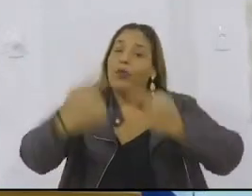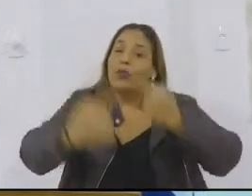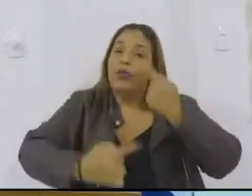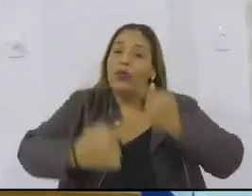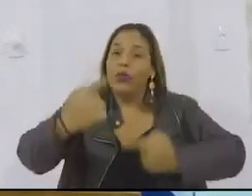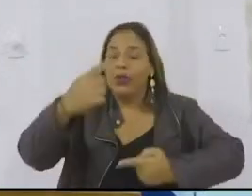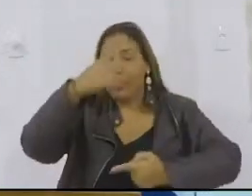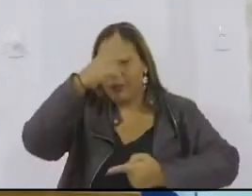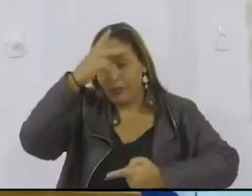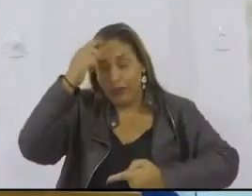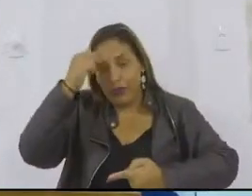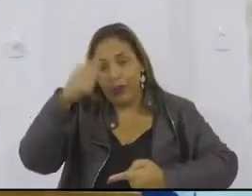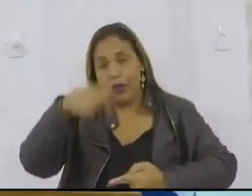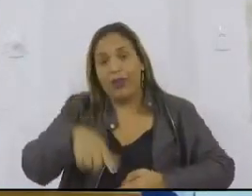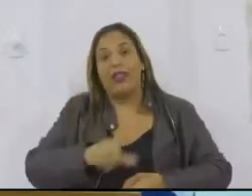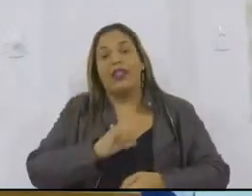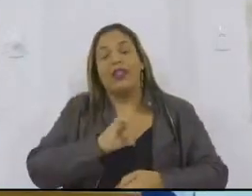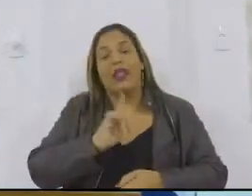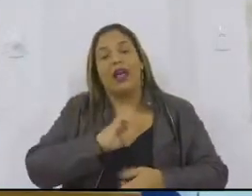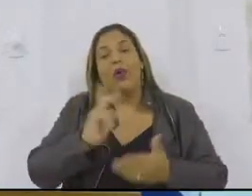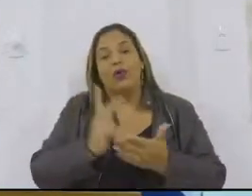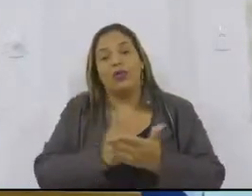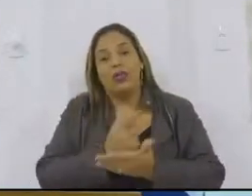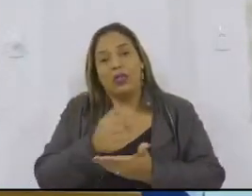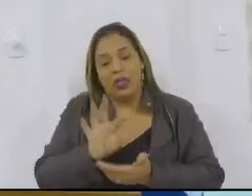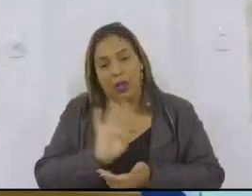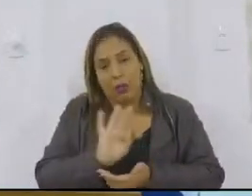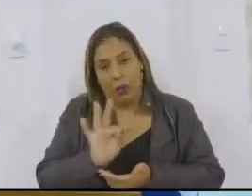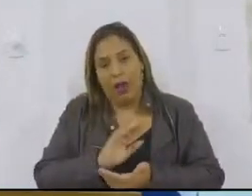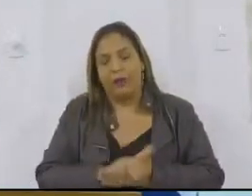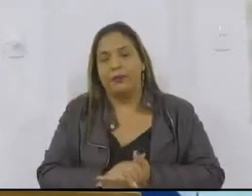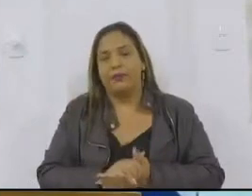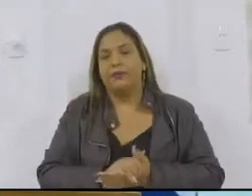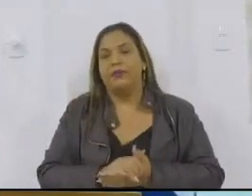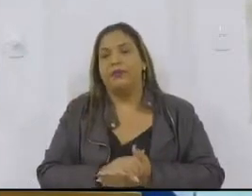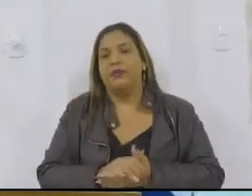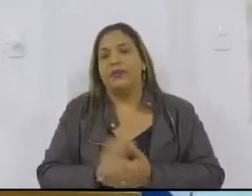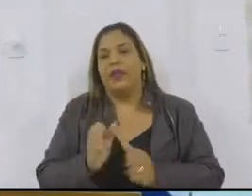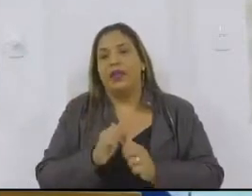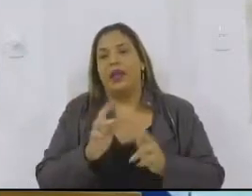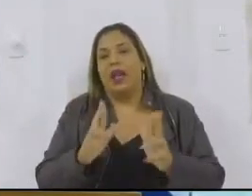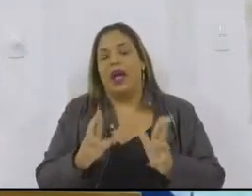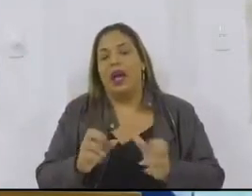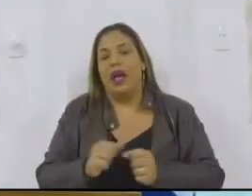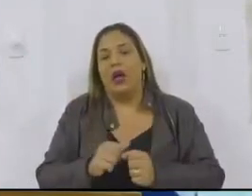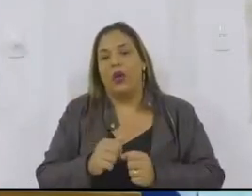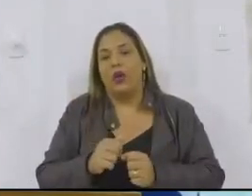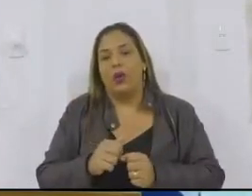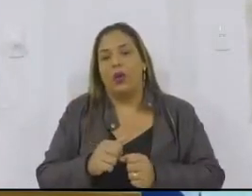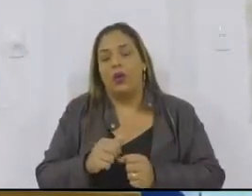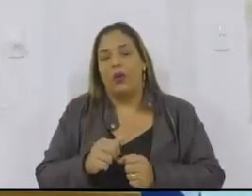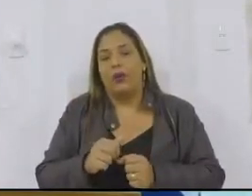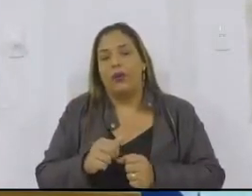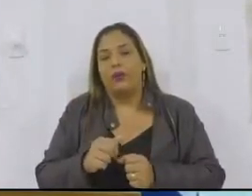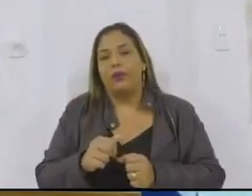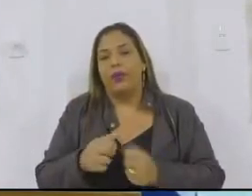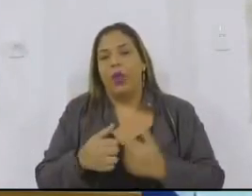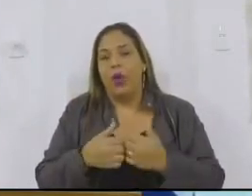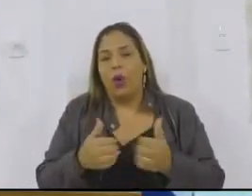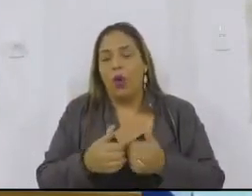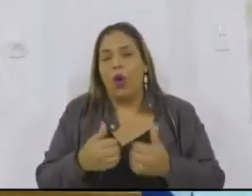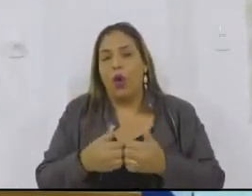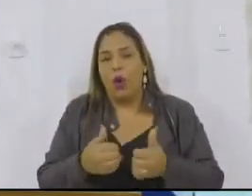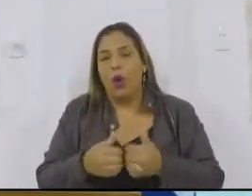sendo realizadas no município. É válido destacar aí a rota do ônibus da Cruz Vermelha, né, com a equipe da saúde também,